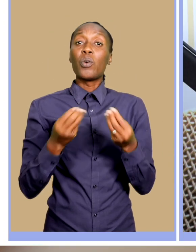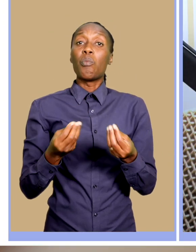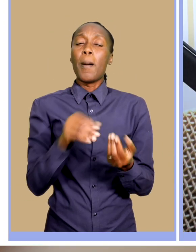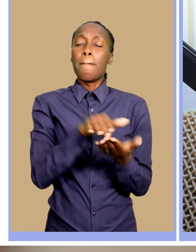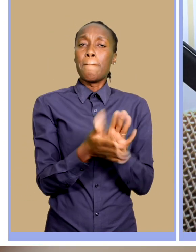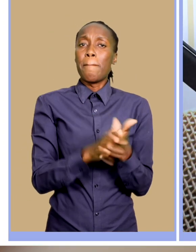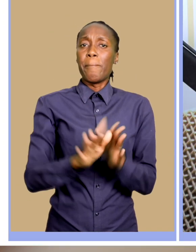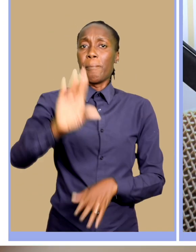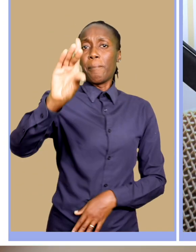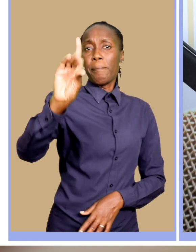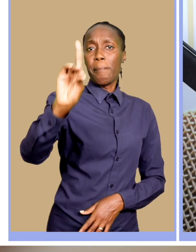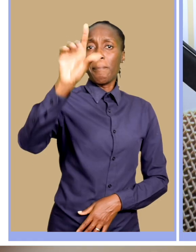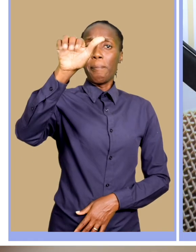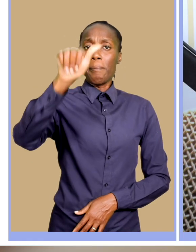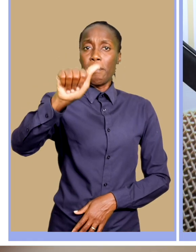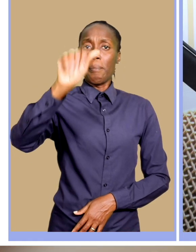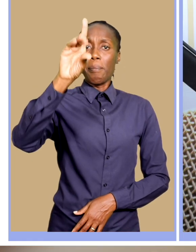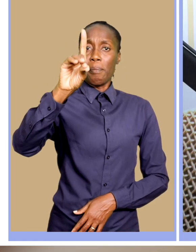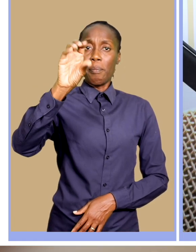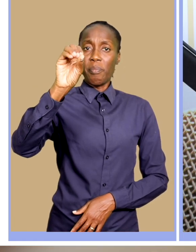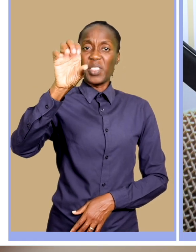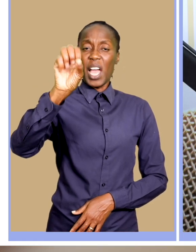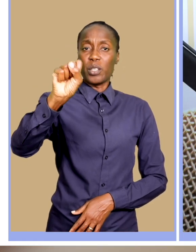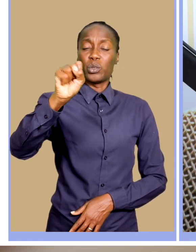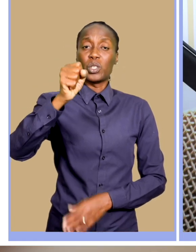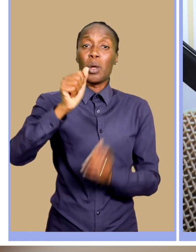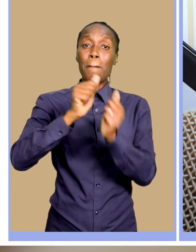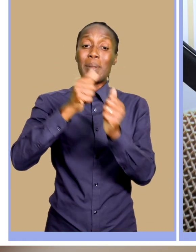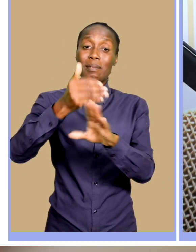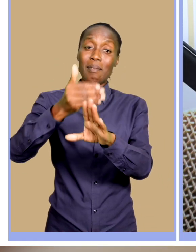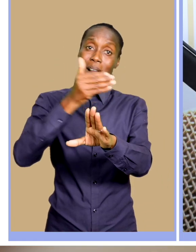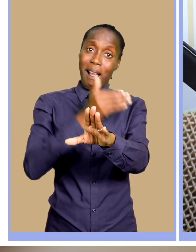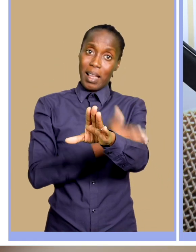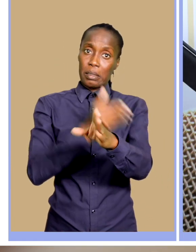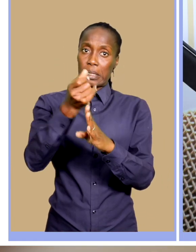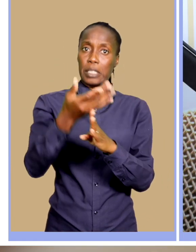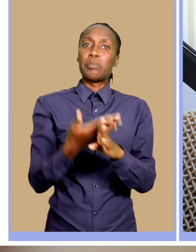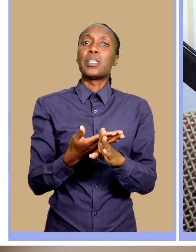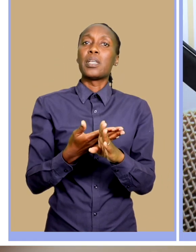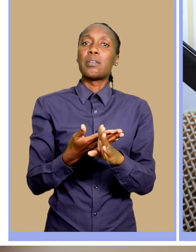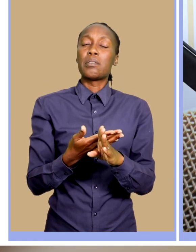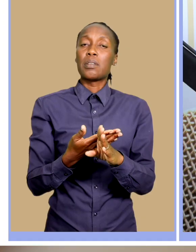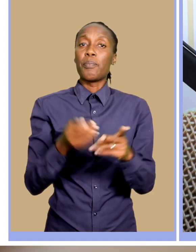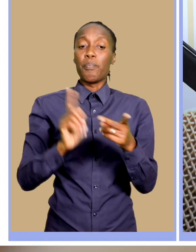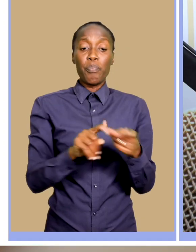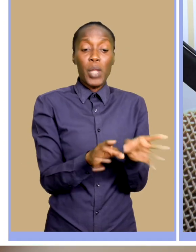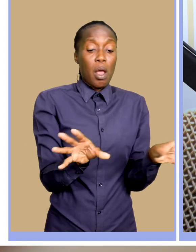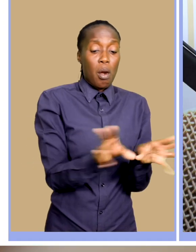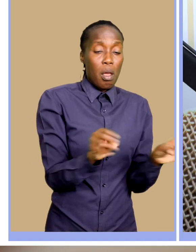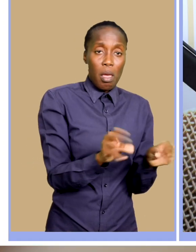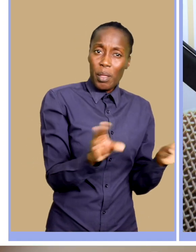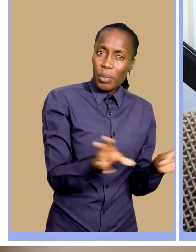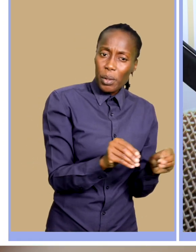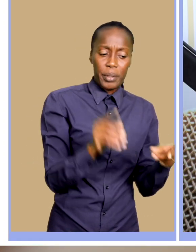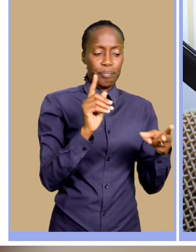das experiências anteriores. Ou seja, nos relatórios que nós temos da resposta que nós demos a